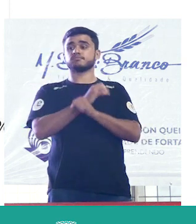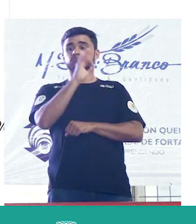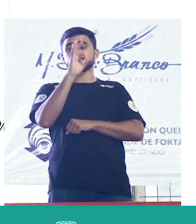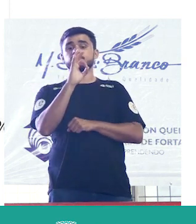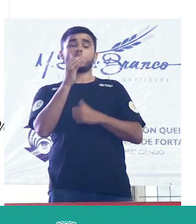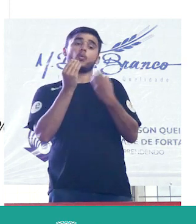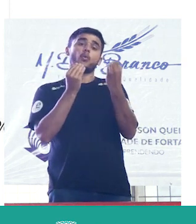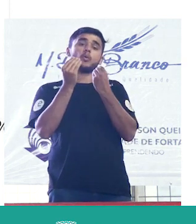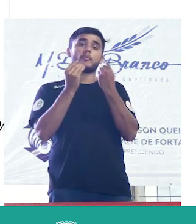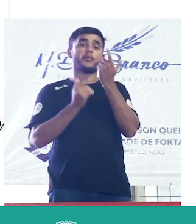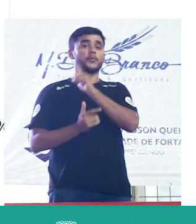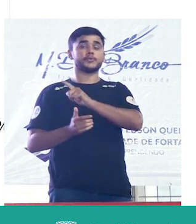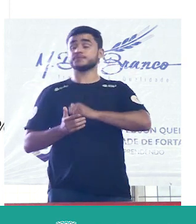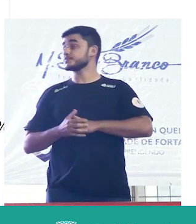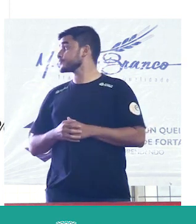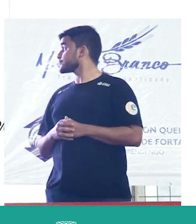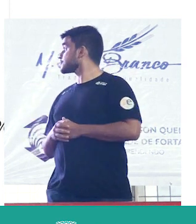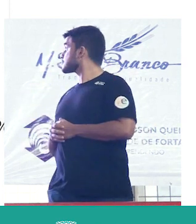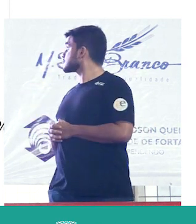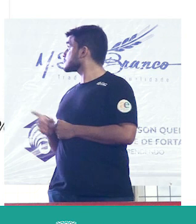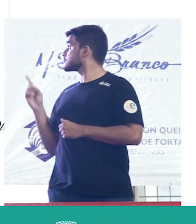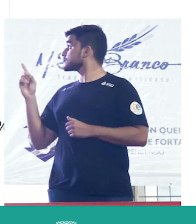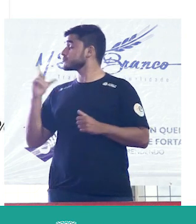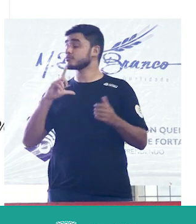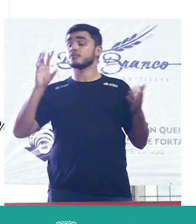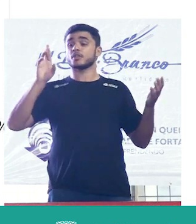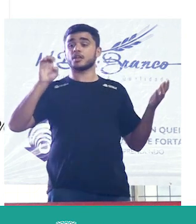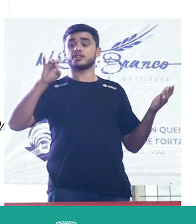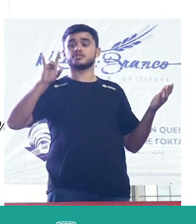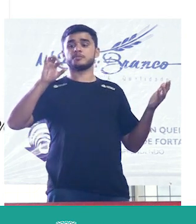eu obtive. E aí vem a questão do excesso.